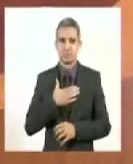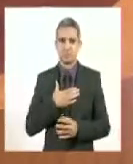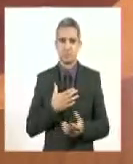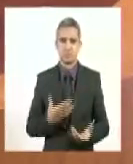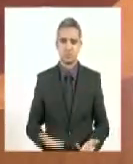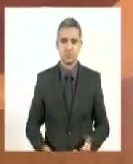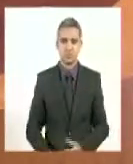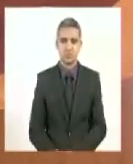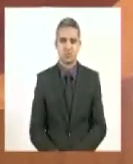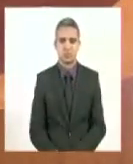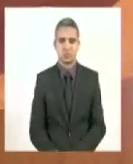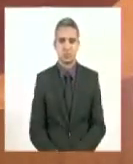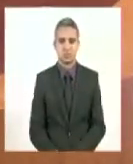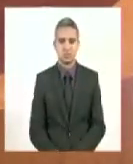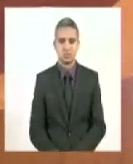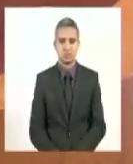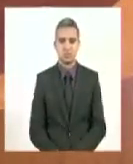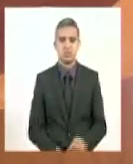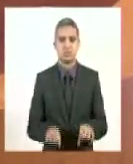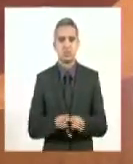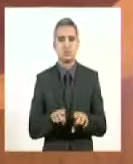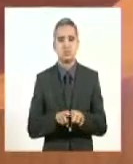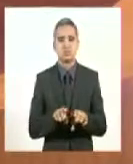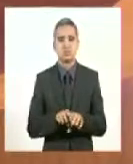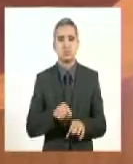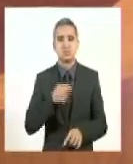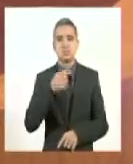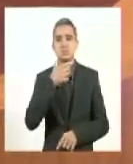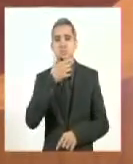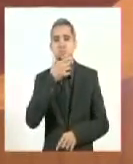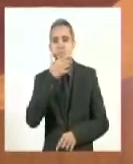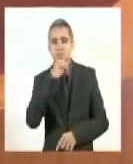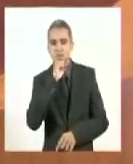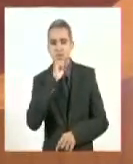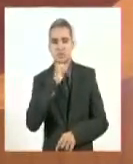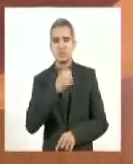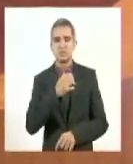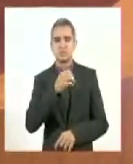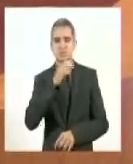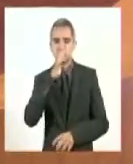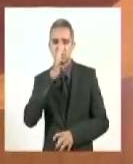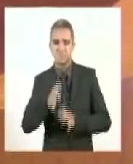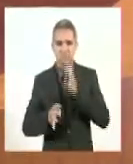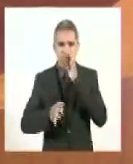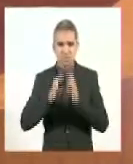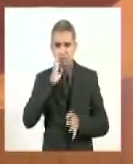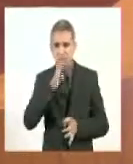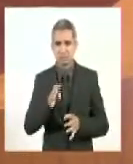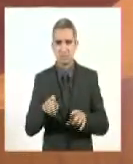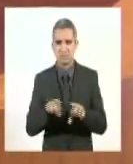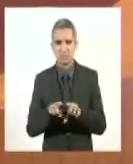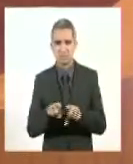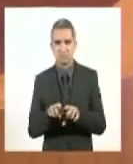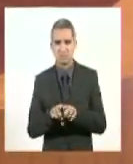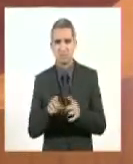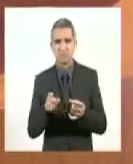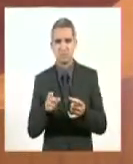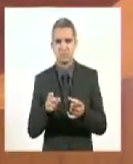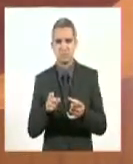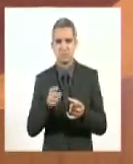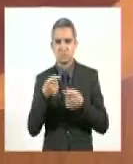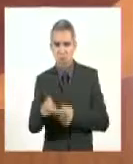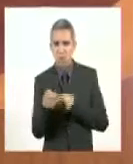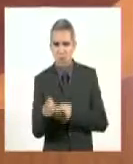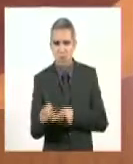casa. De quem tem o pai esculhambado e achincalhado mais do que eu